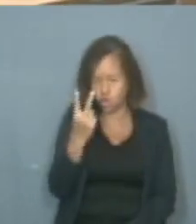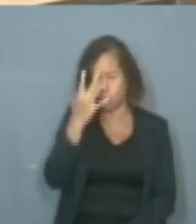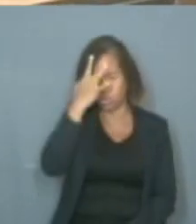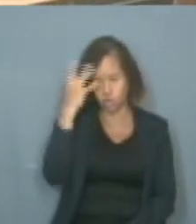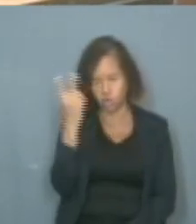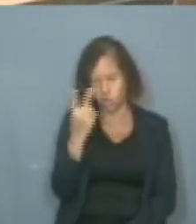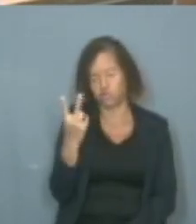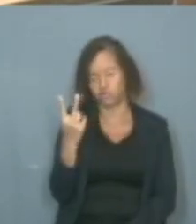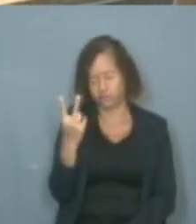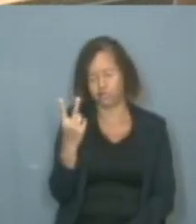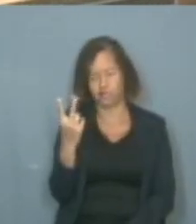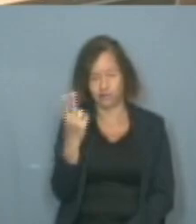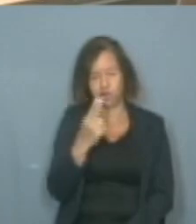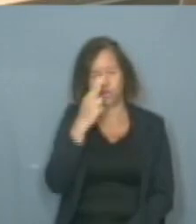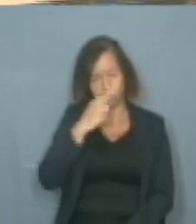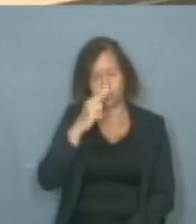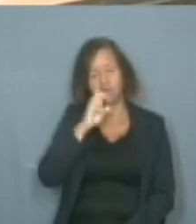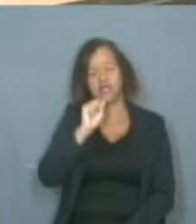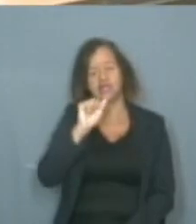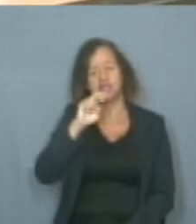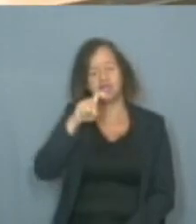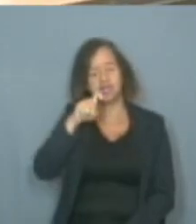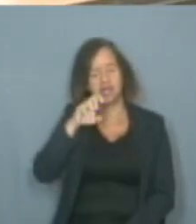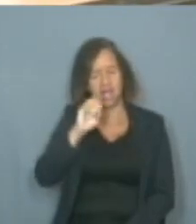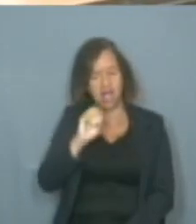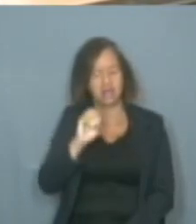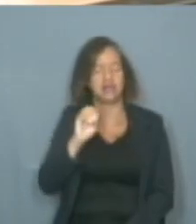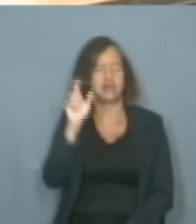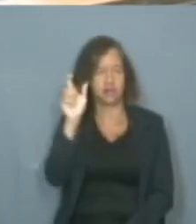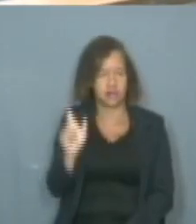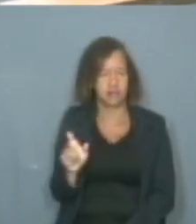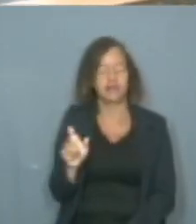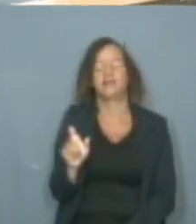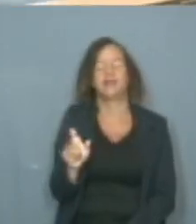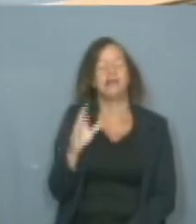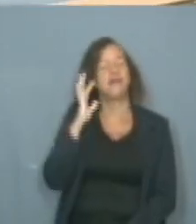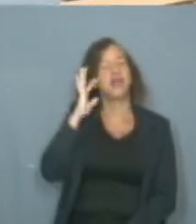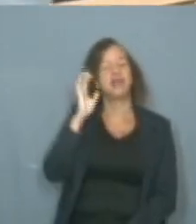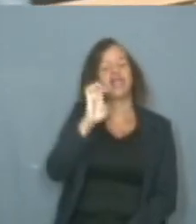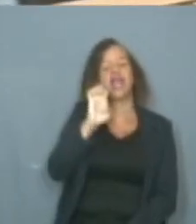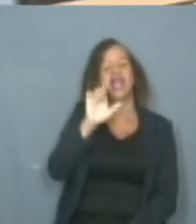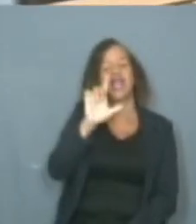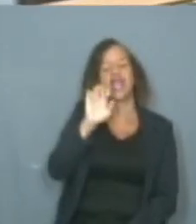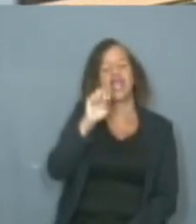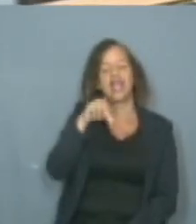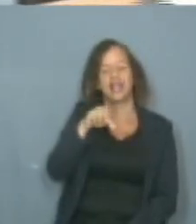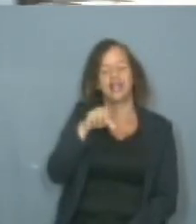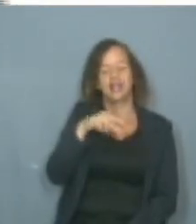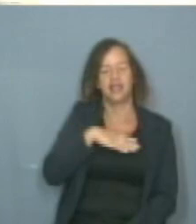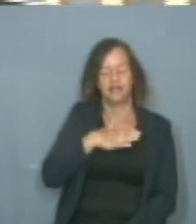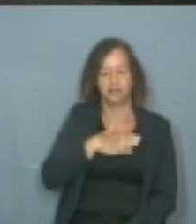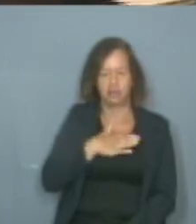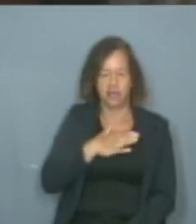porque não é o nosso papel, isso já existe, a gente respeita. Mas eu penso aqui em Ellen. Ellen, que foi minha